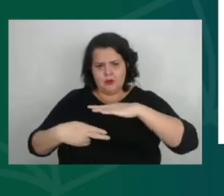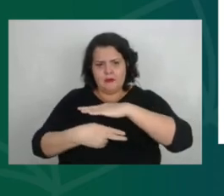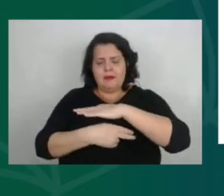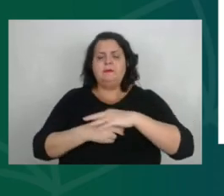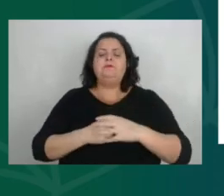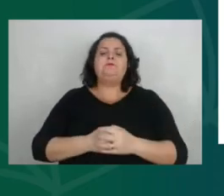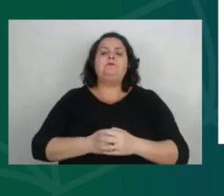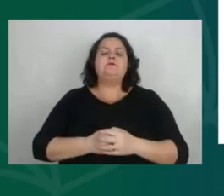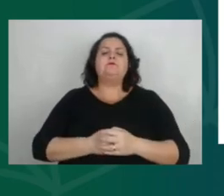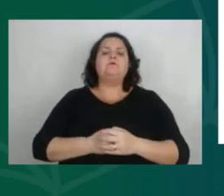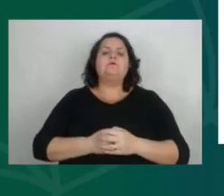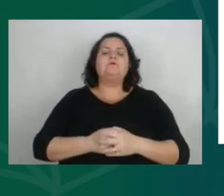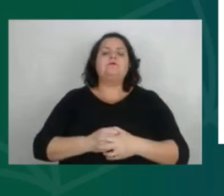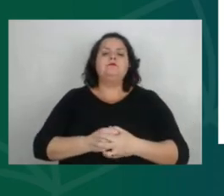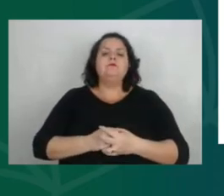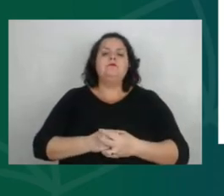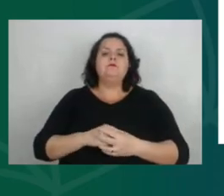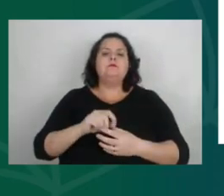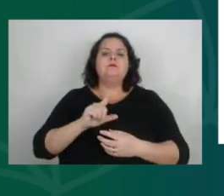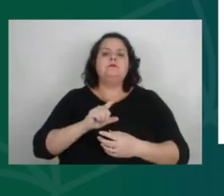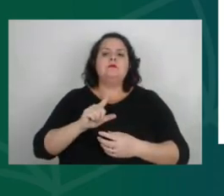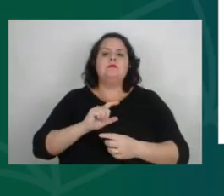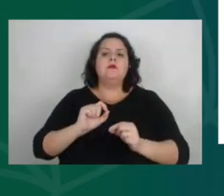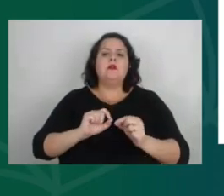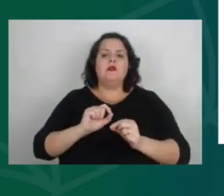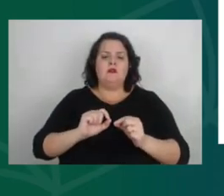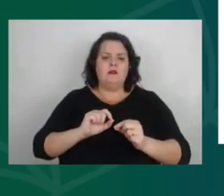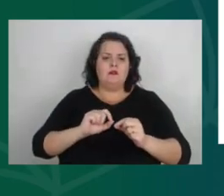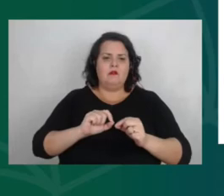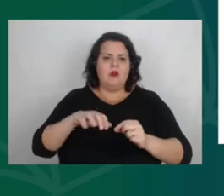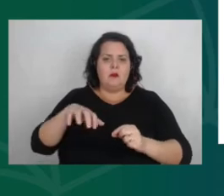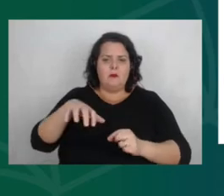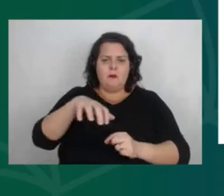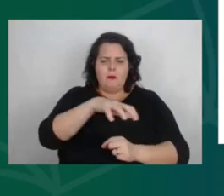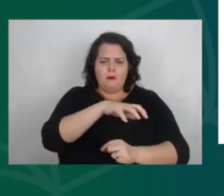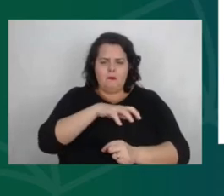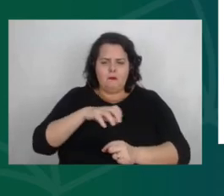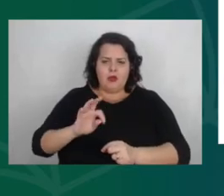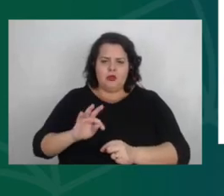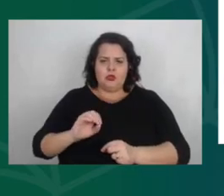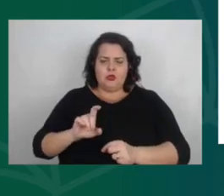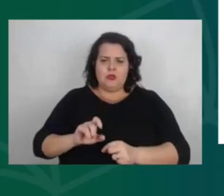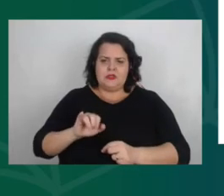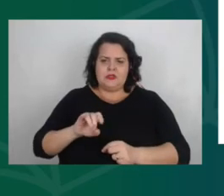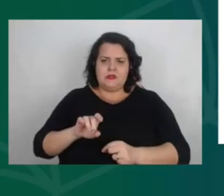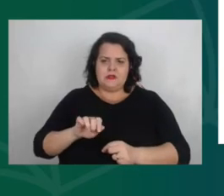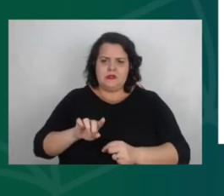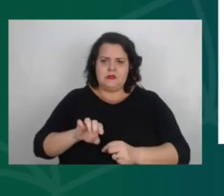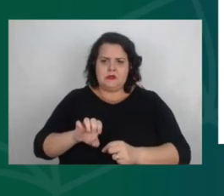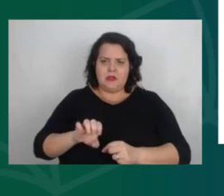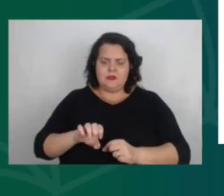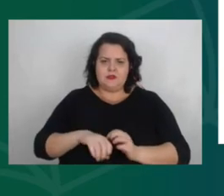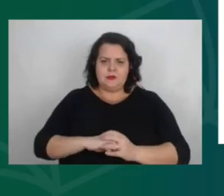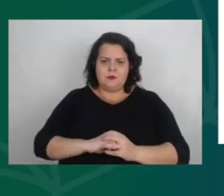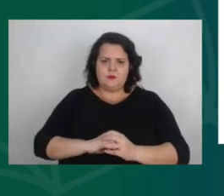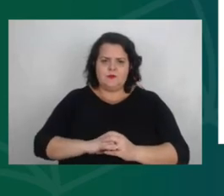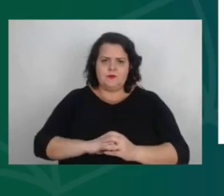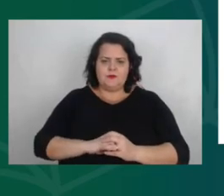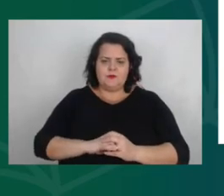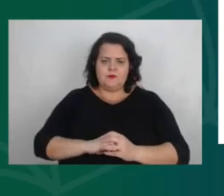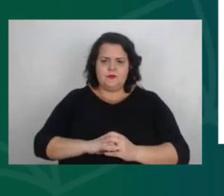tivemos extensas áreas de necrose, aqui mostrando uma citotoxicidade extensa, pode passar. No